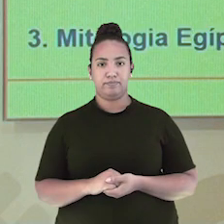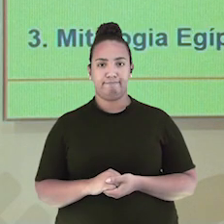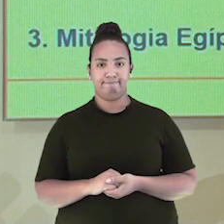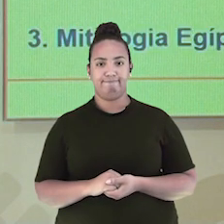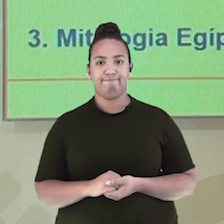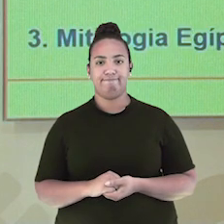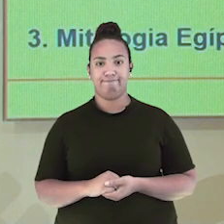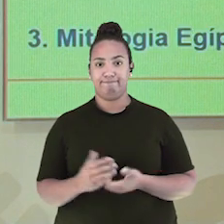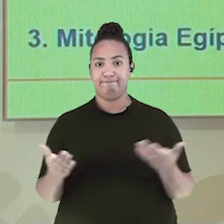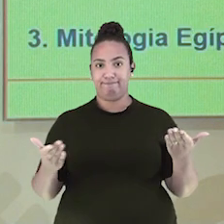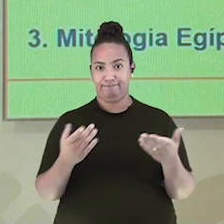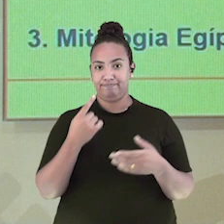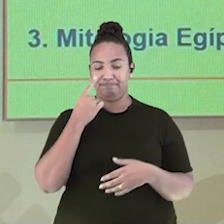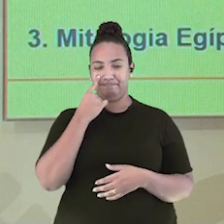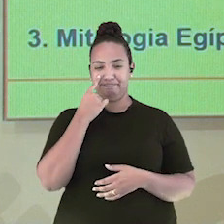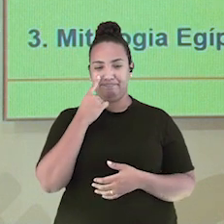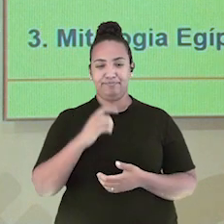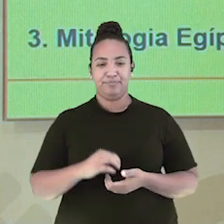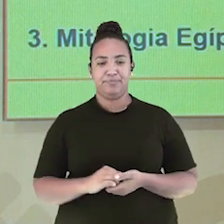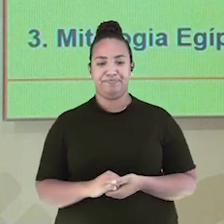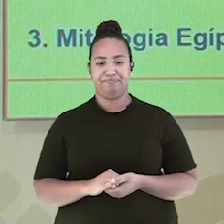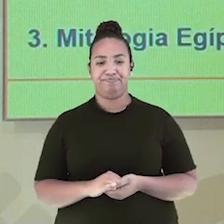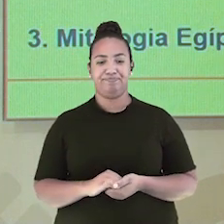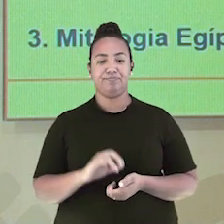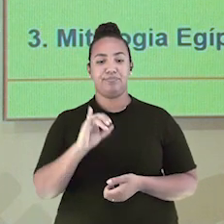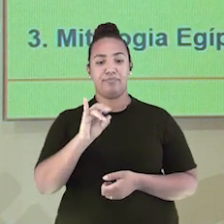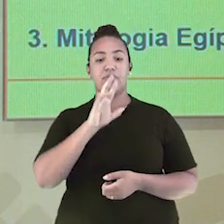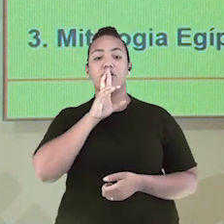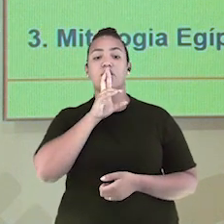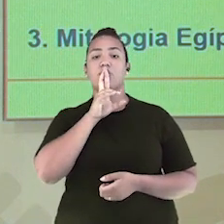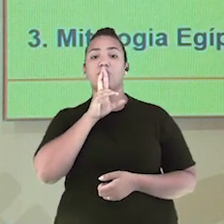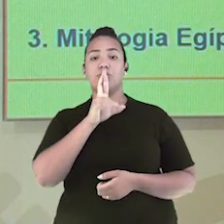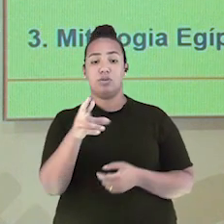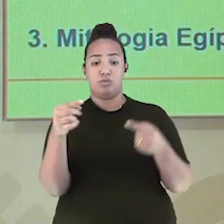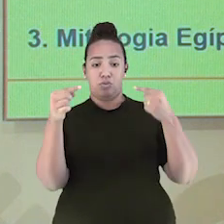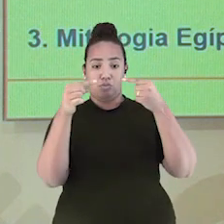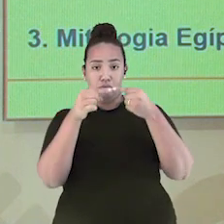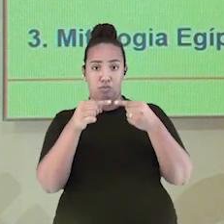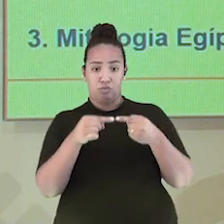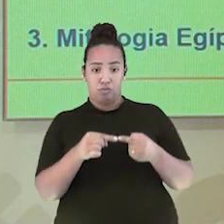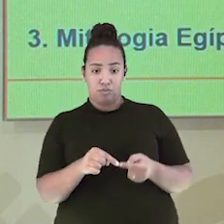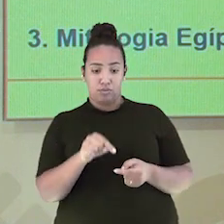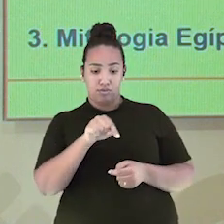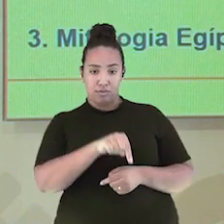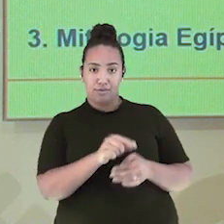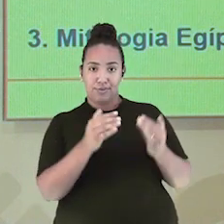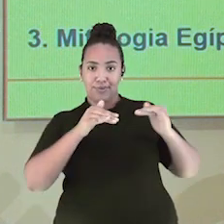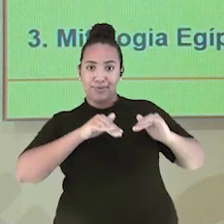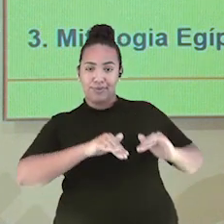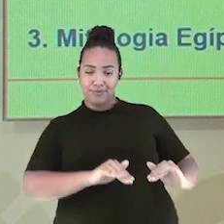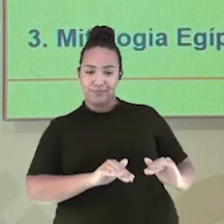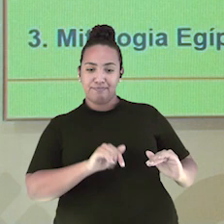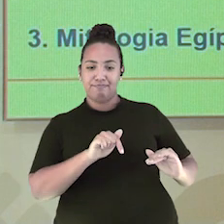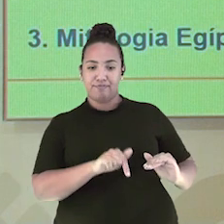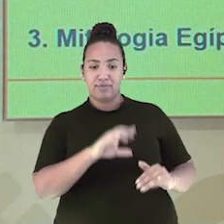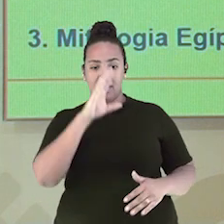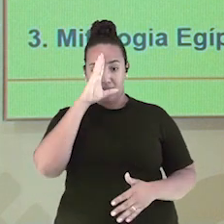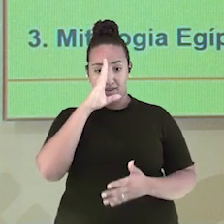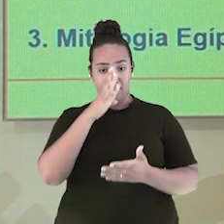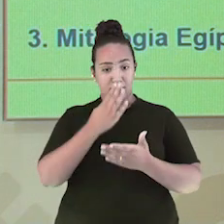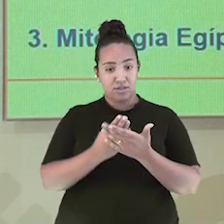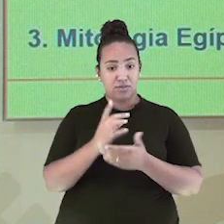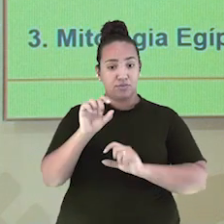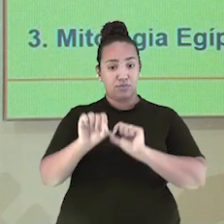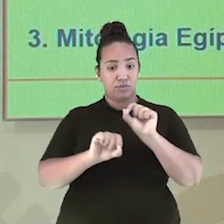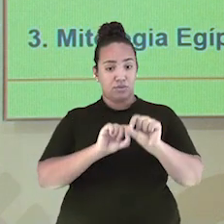Bora conferir? Acertou quem disse que ela se encaixava na última frase. Acreditavam que a união